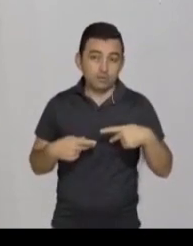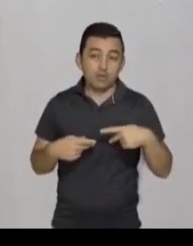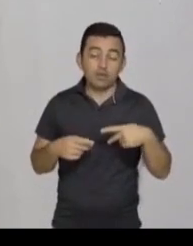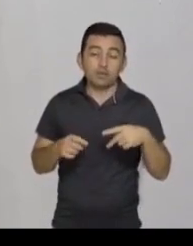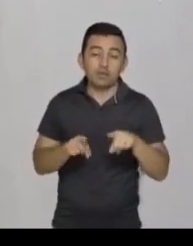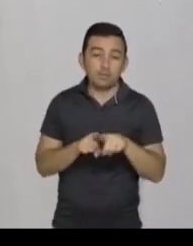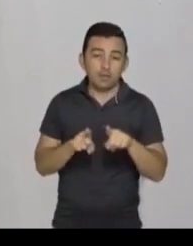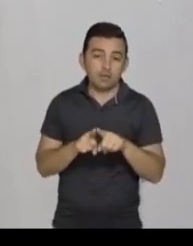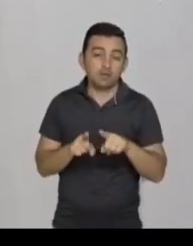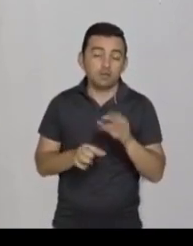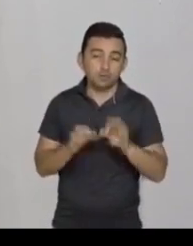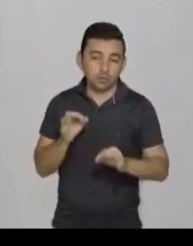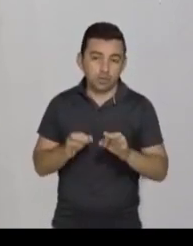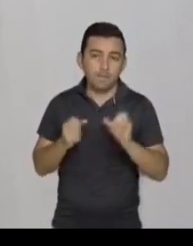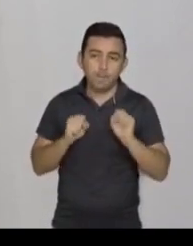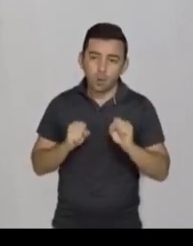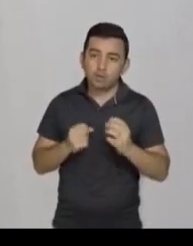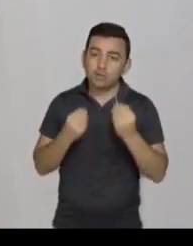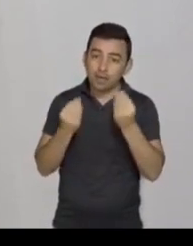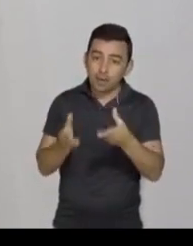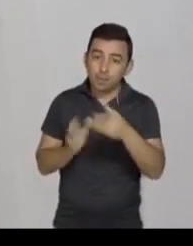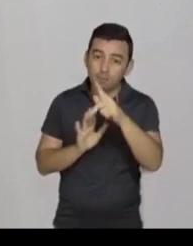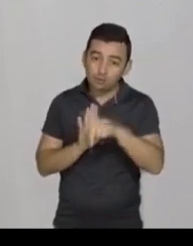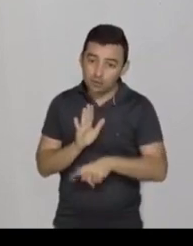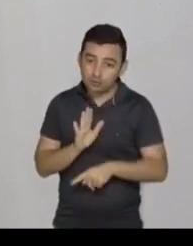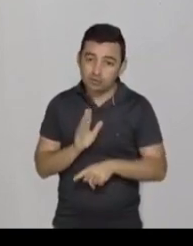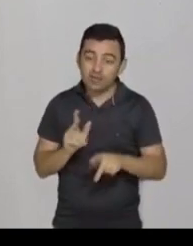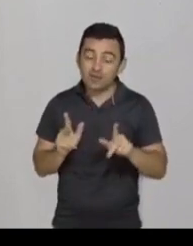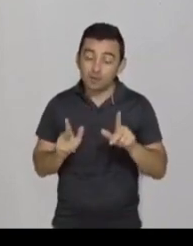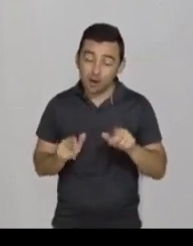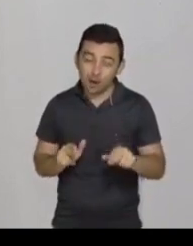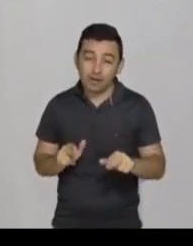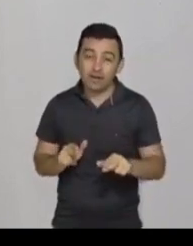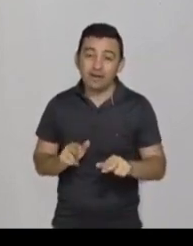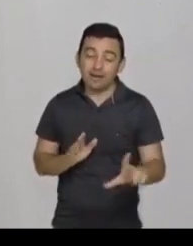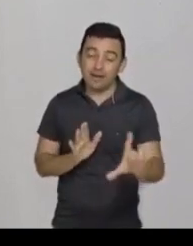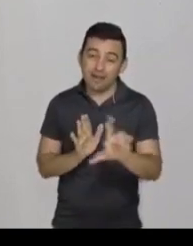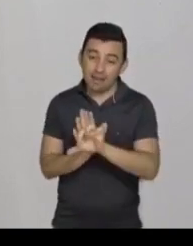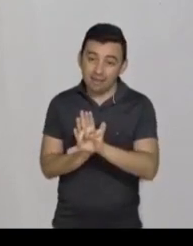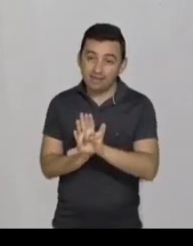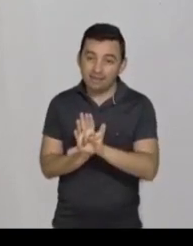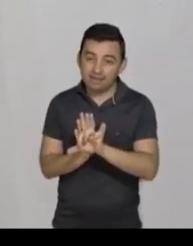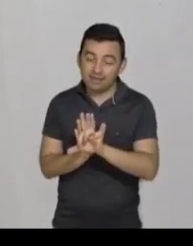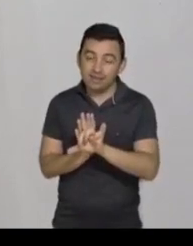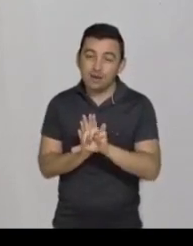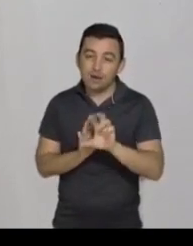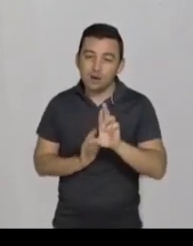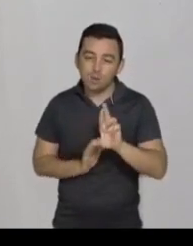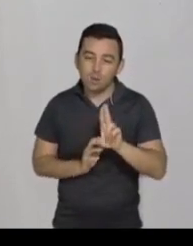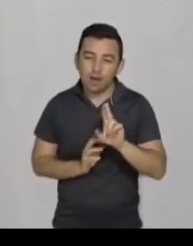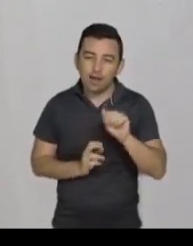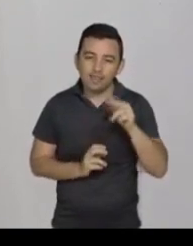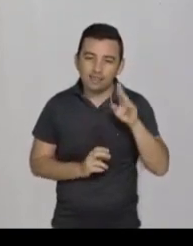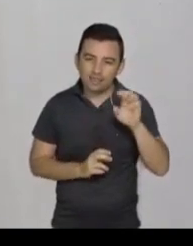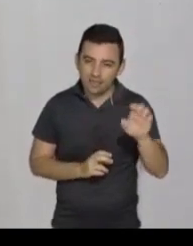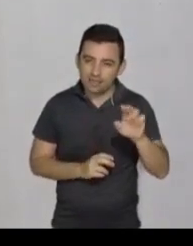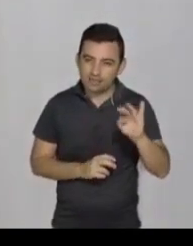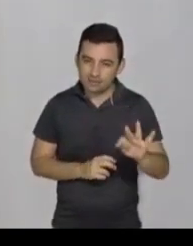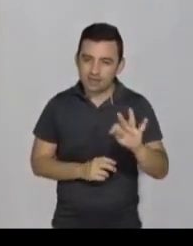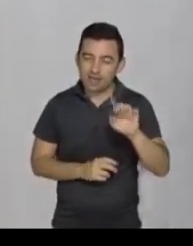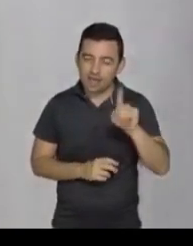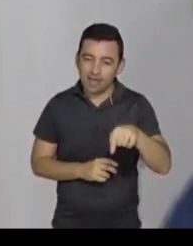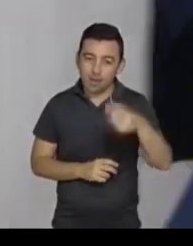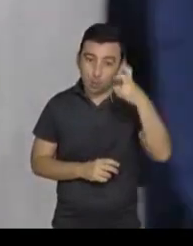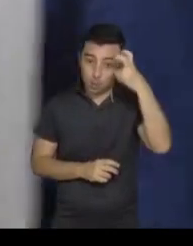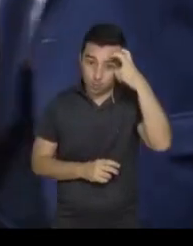podem doar para projetos a exemplo da língua ali da cultura para equipamentos de câncer